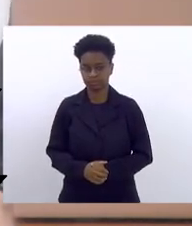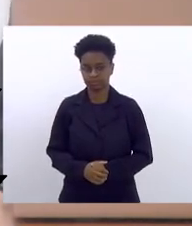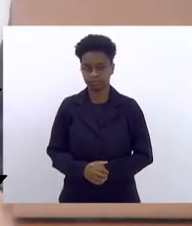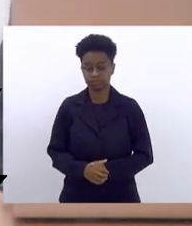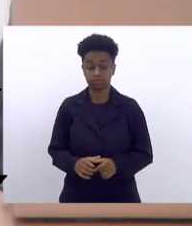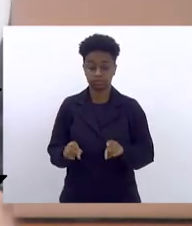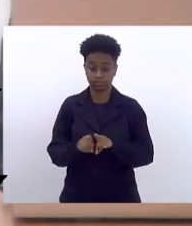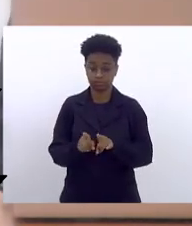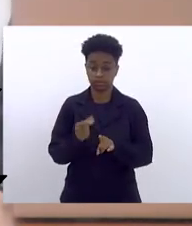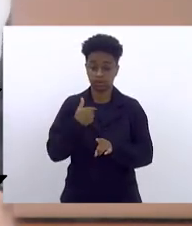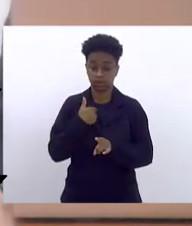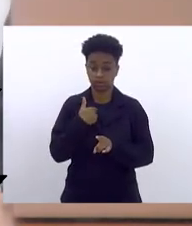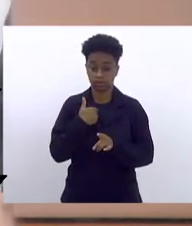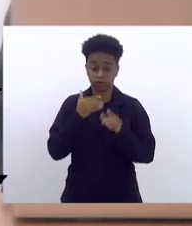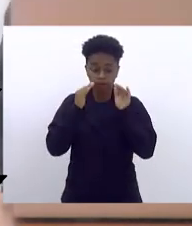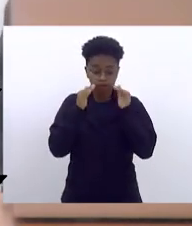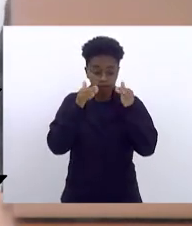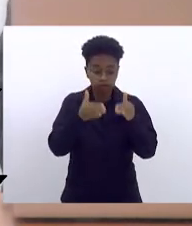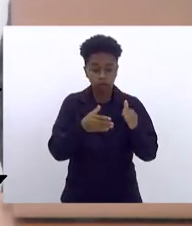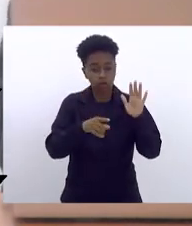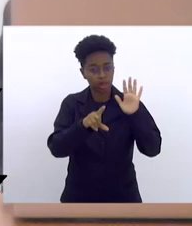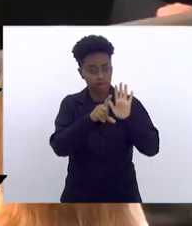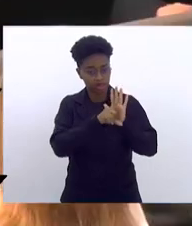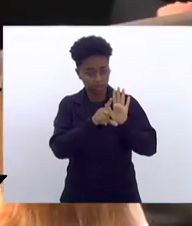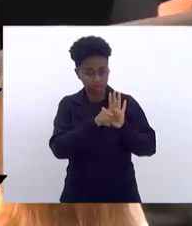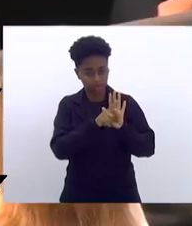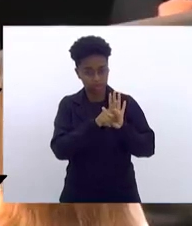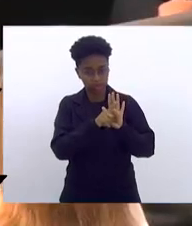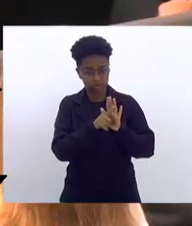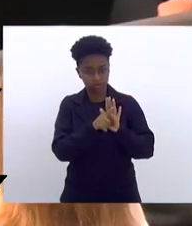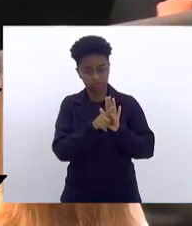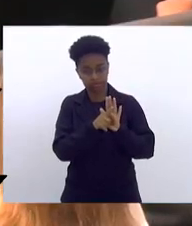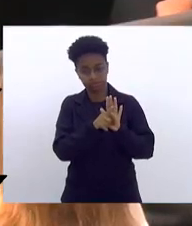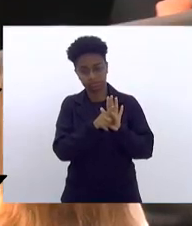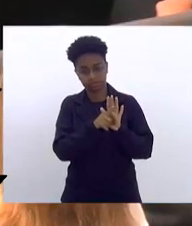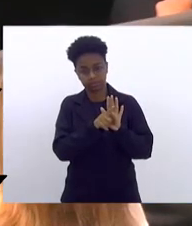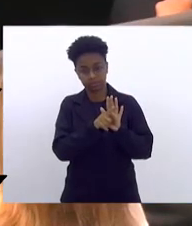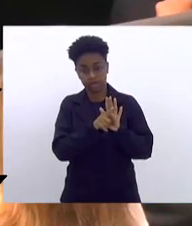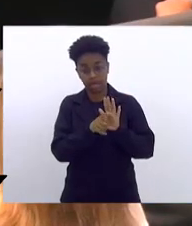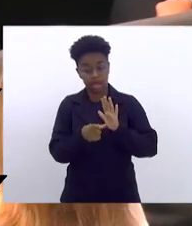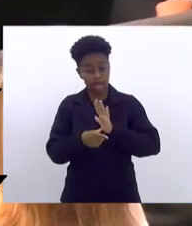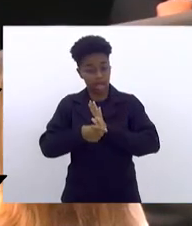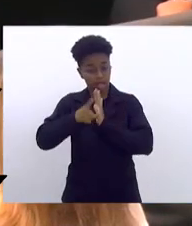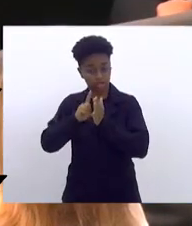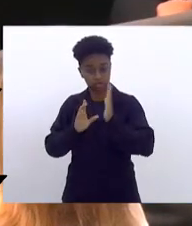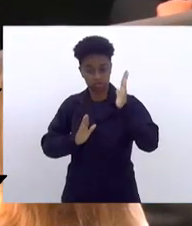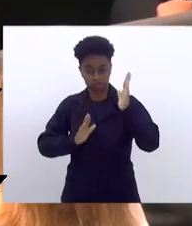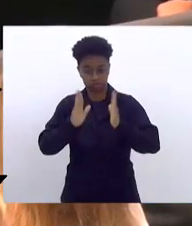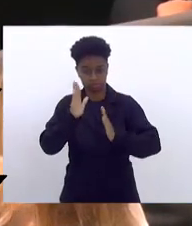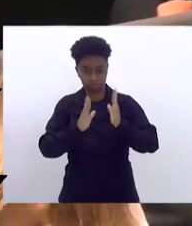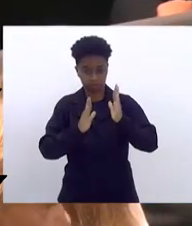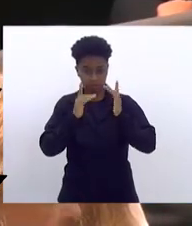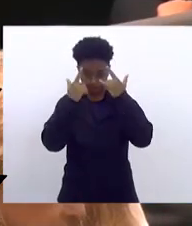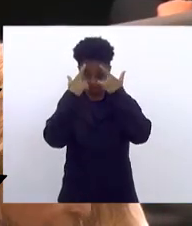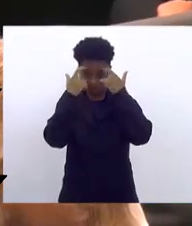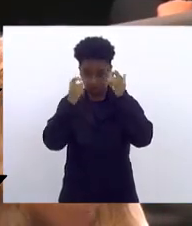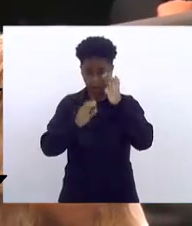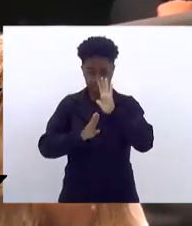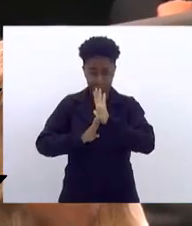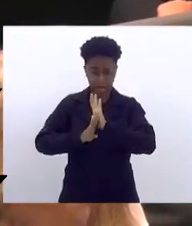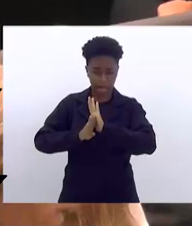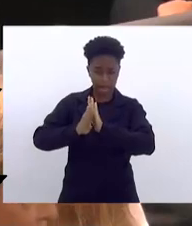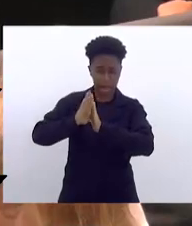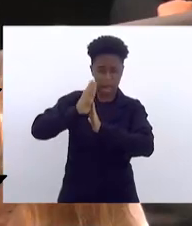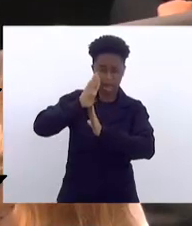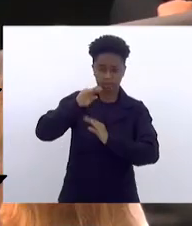eu queria me atentar as legislações antes desse da violência ficar tão acirrada